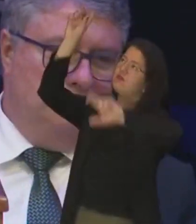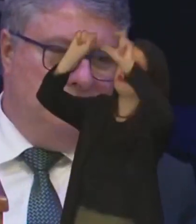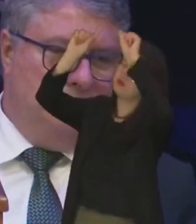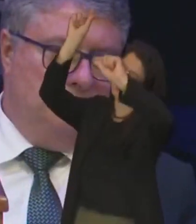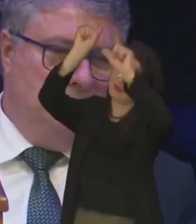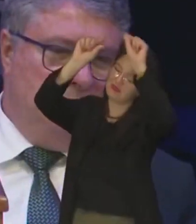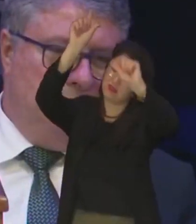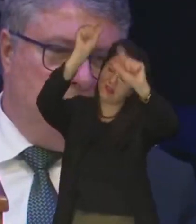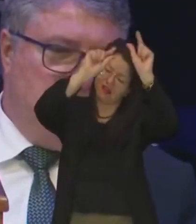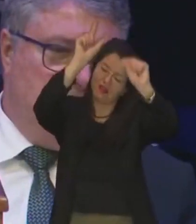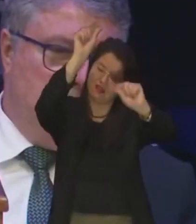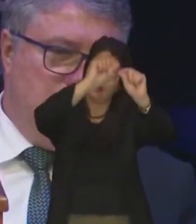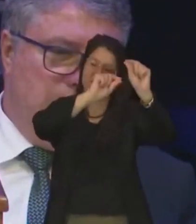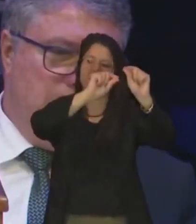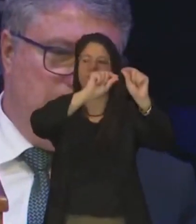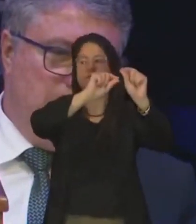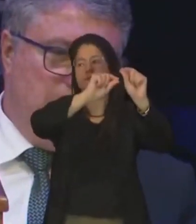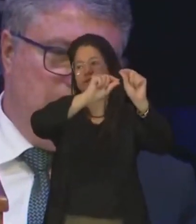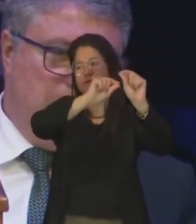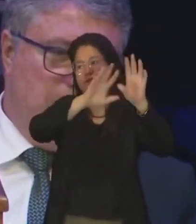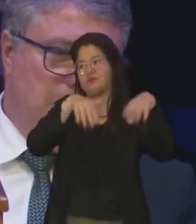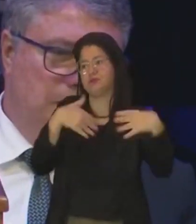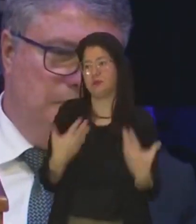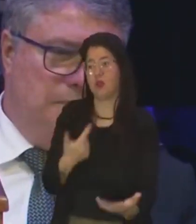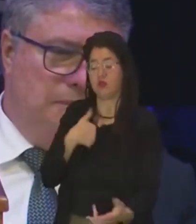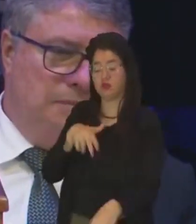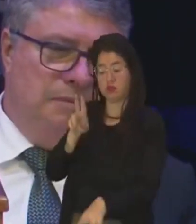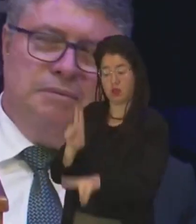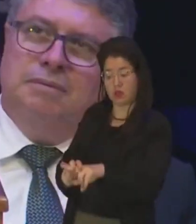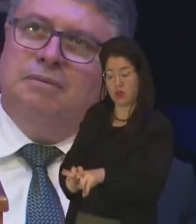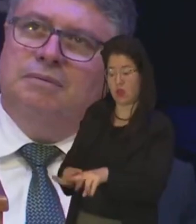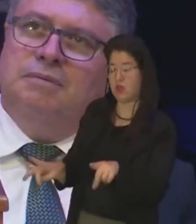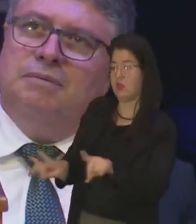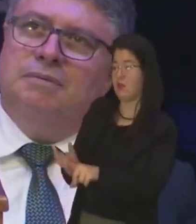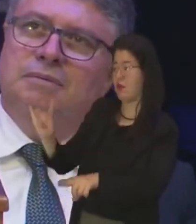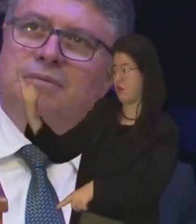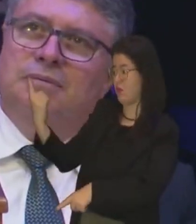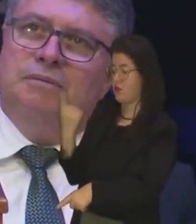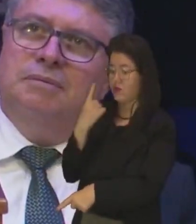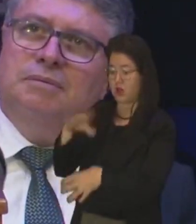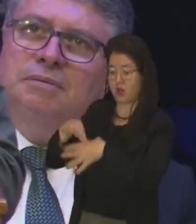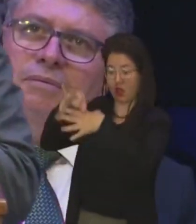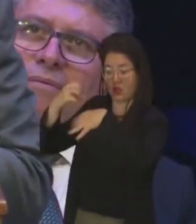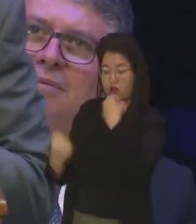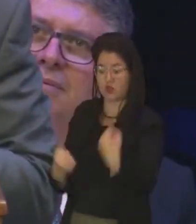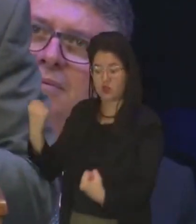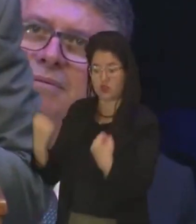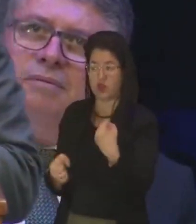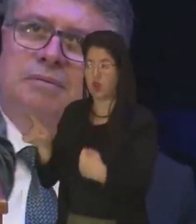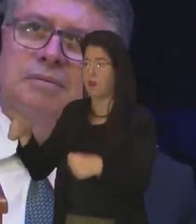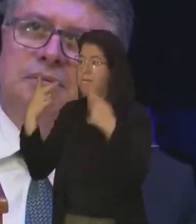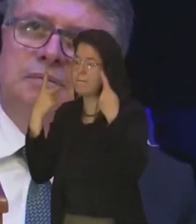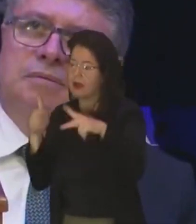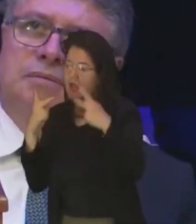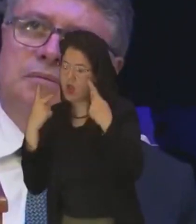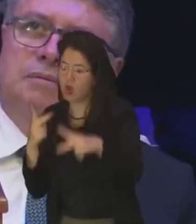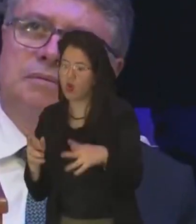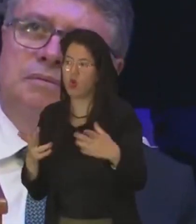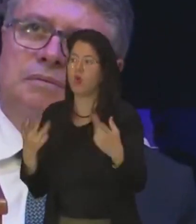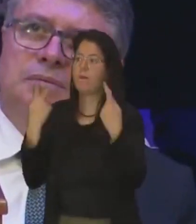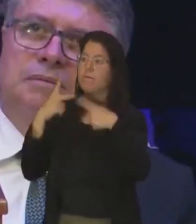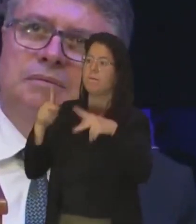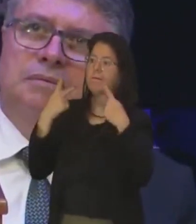teto. E então eu sentei e um dos nossos líderes estava dirigindo e ele pregou. E ele pregou no texto